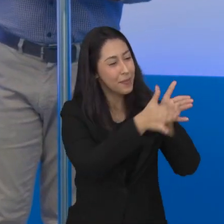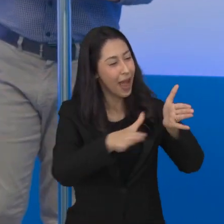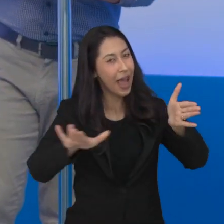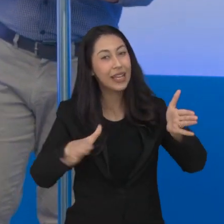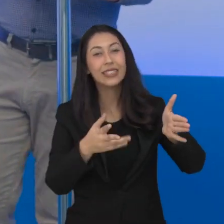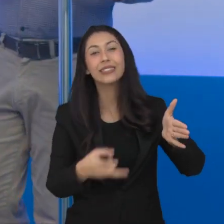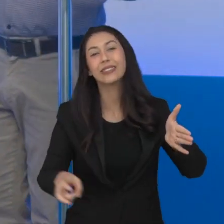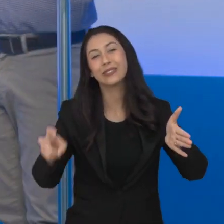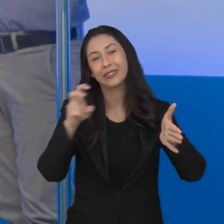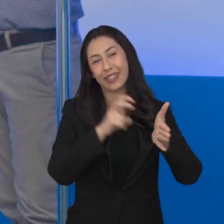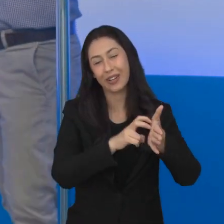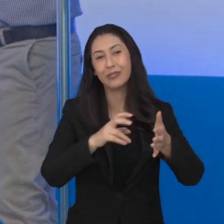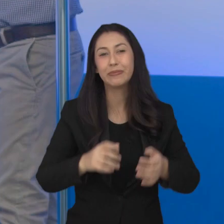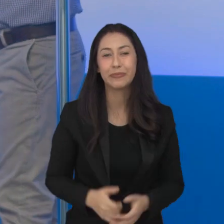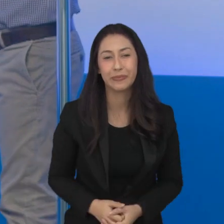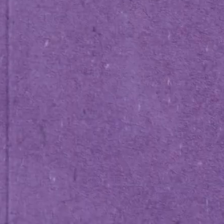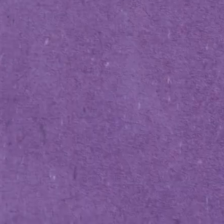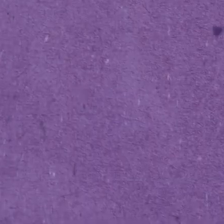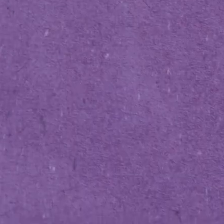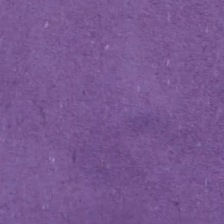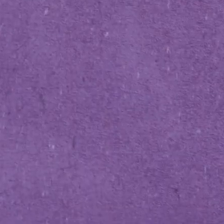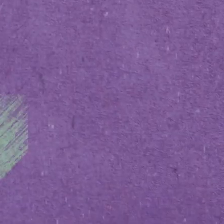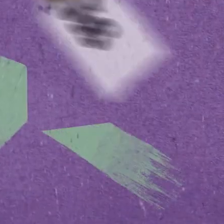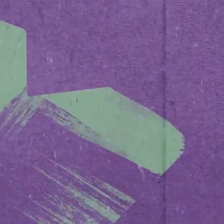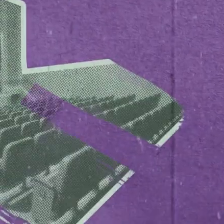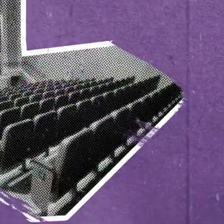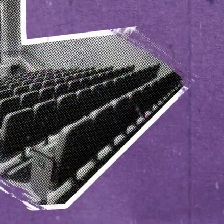só acompanhar a nossa agenda cultural.